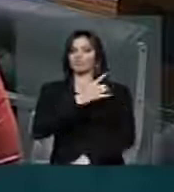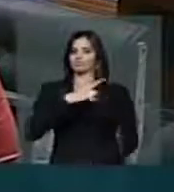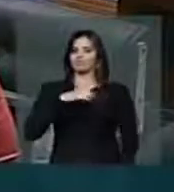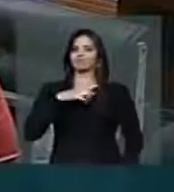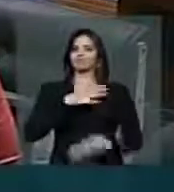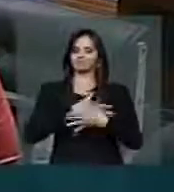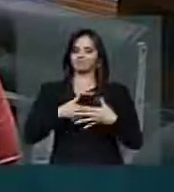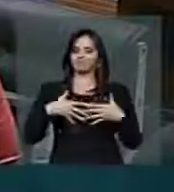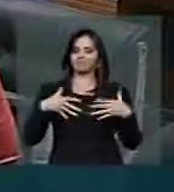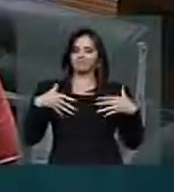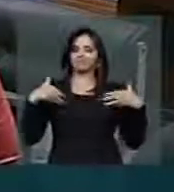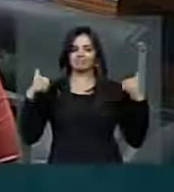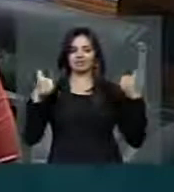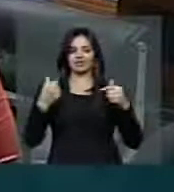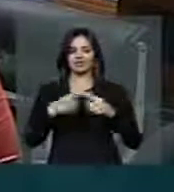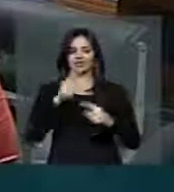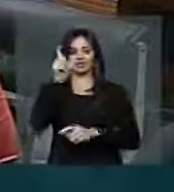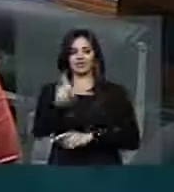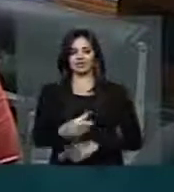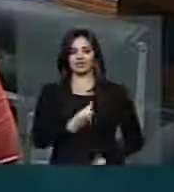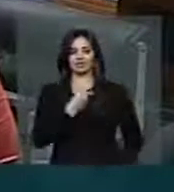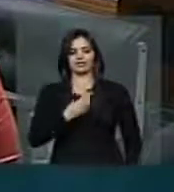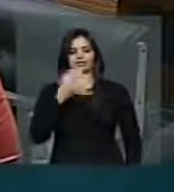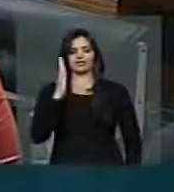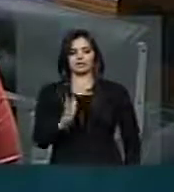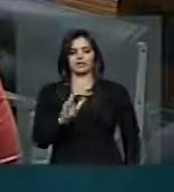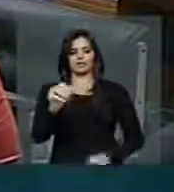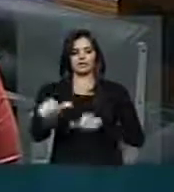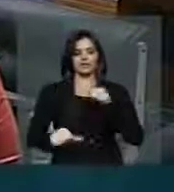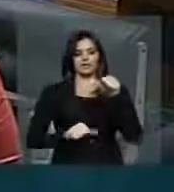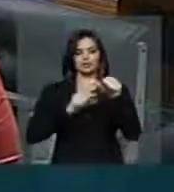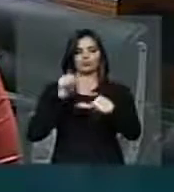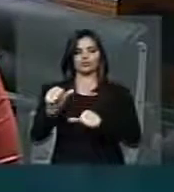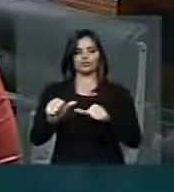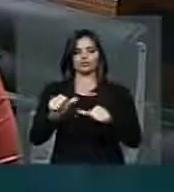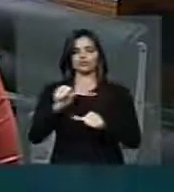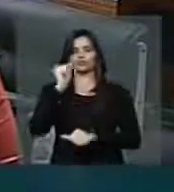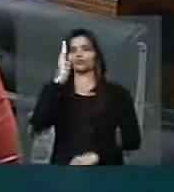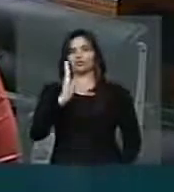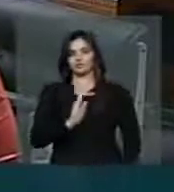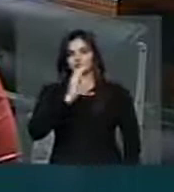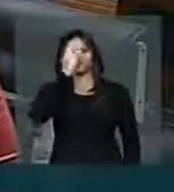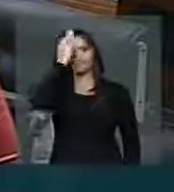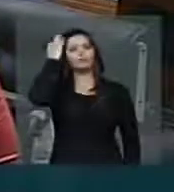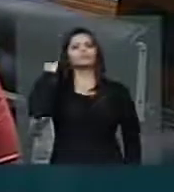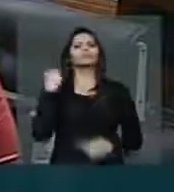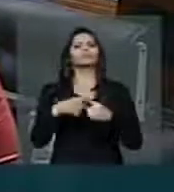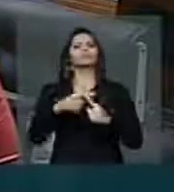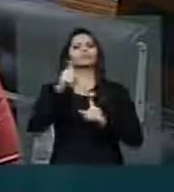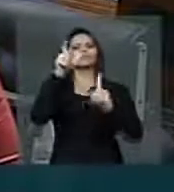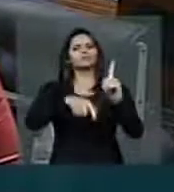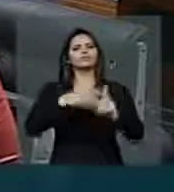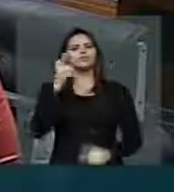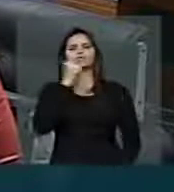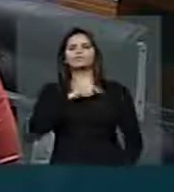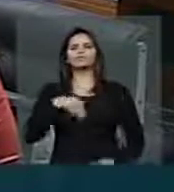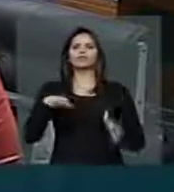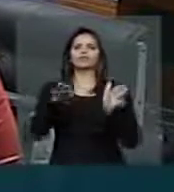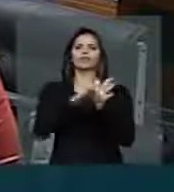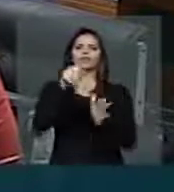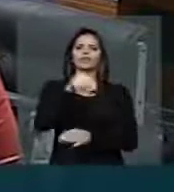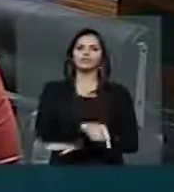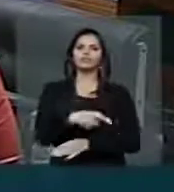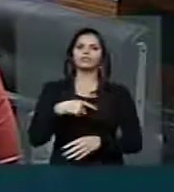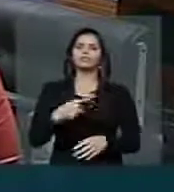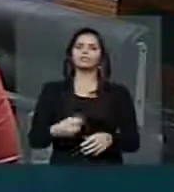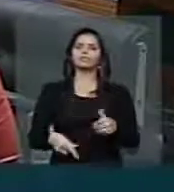e o fato de você estar aqui, eu acho que já é uma mudança muito grande para o nosso país. Porque para você conseguir chegar aqui, você teve